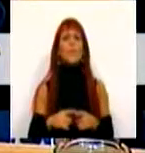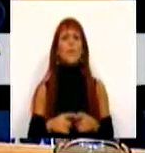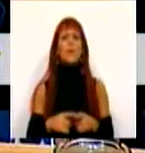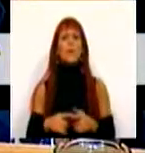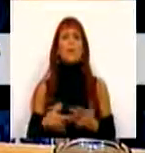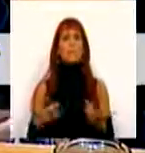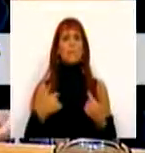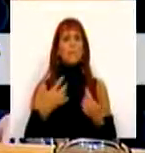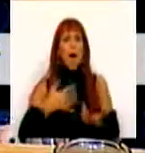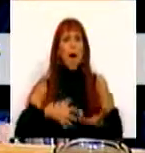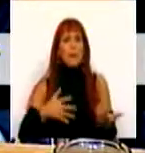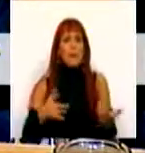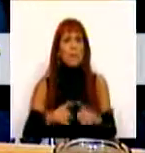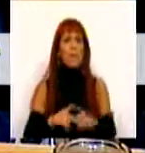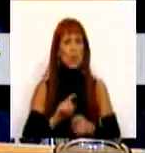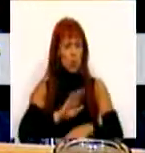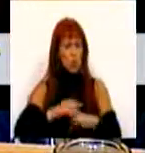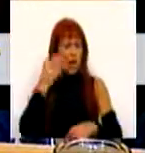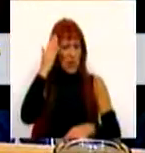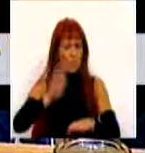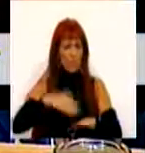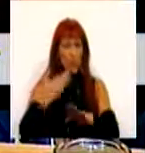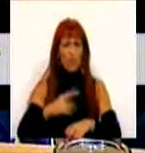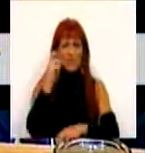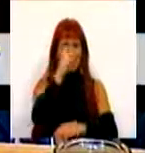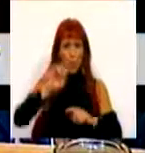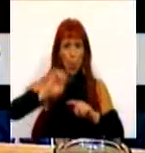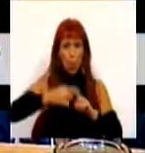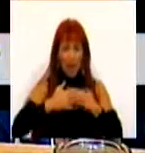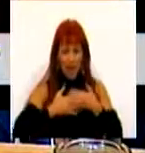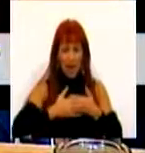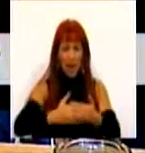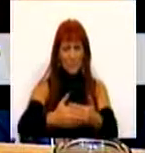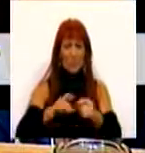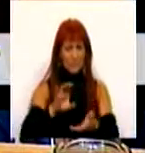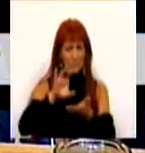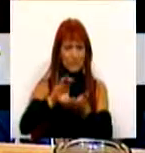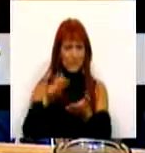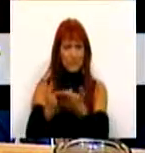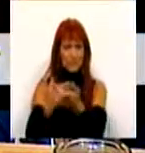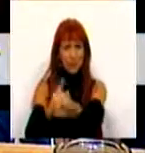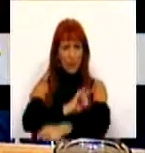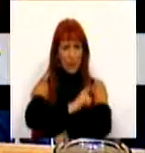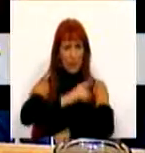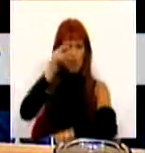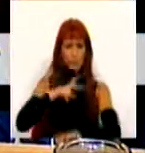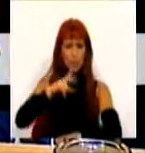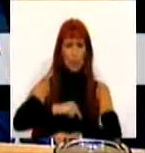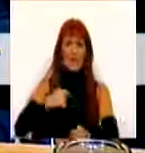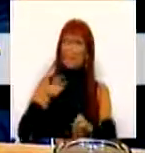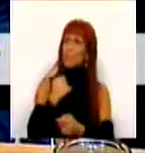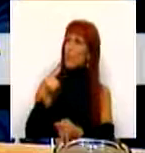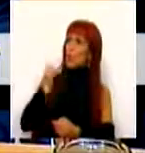Neste âmbito, queremos que o reforço pelo terceiro ano consecutivo da dotação para as forças nacionais